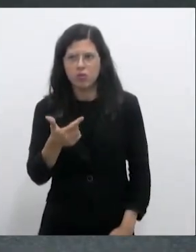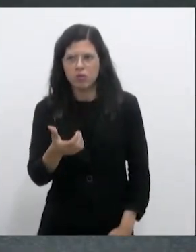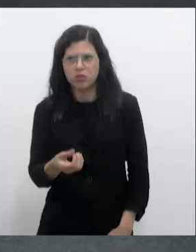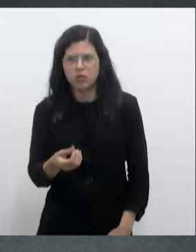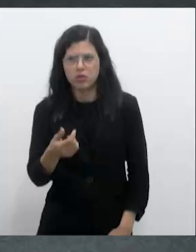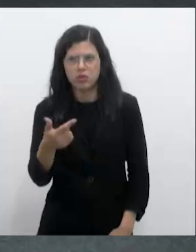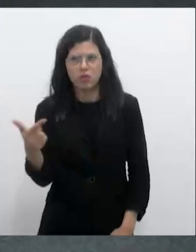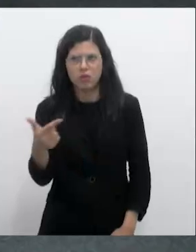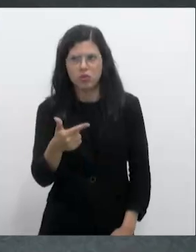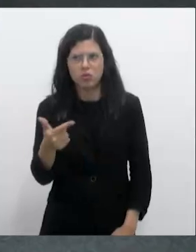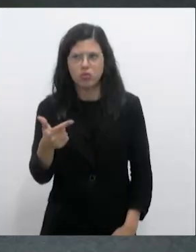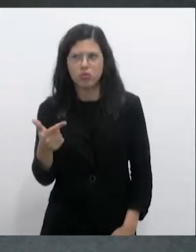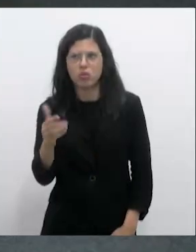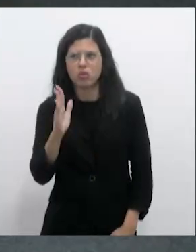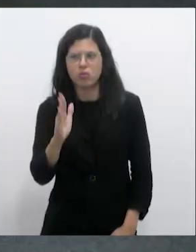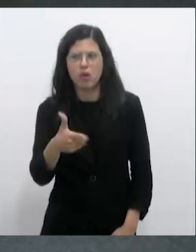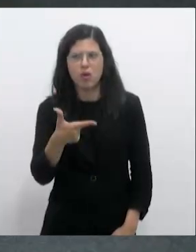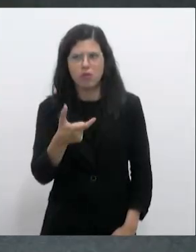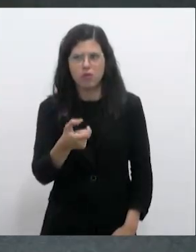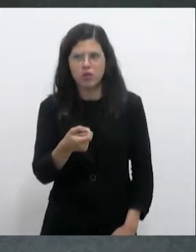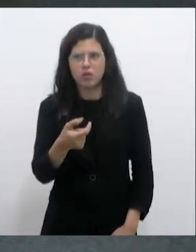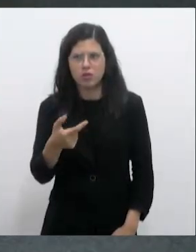de 23.